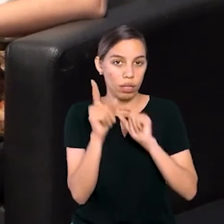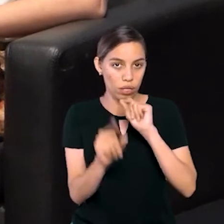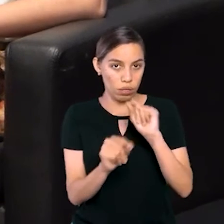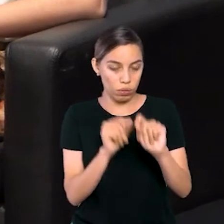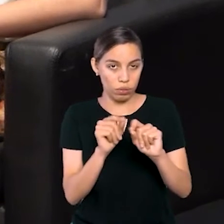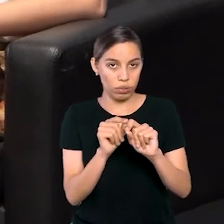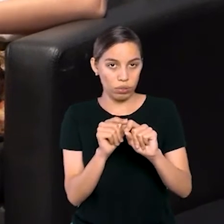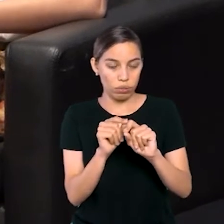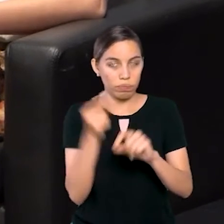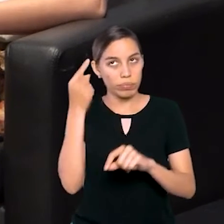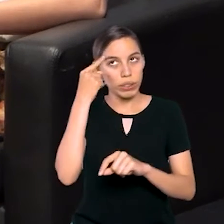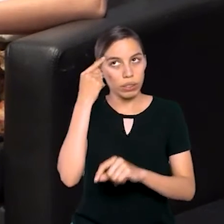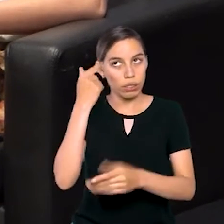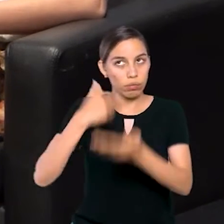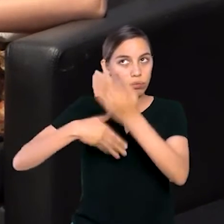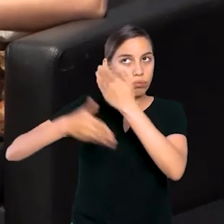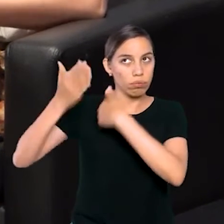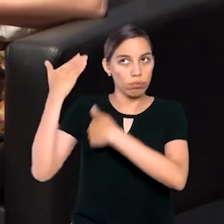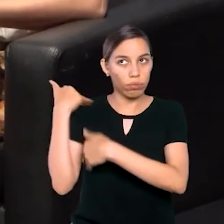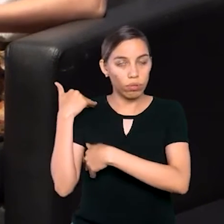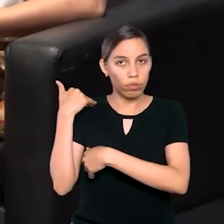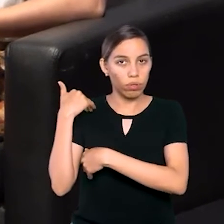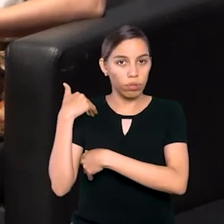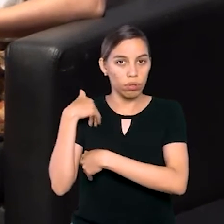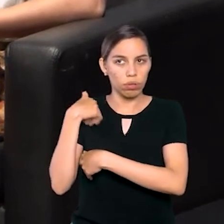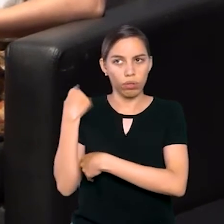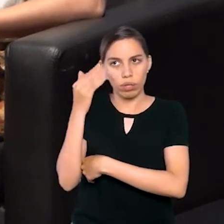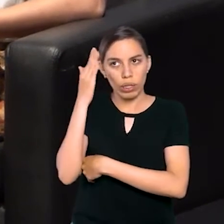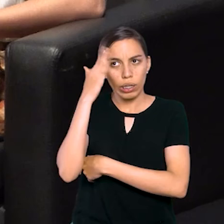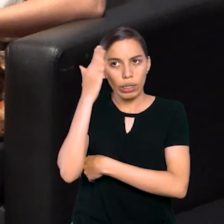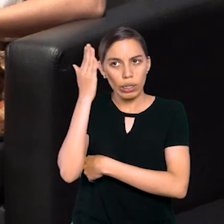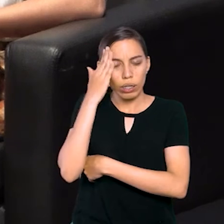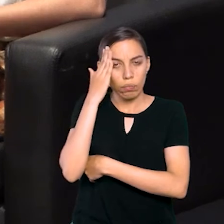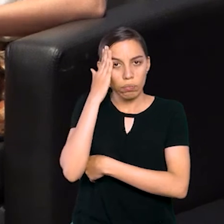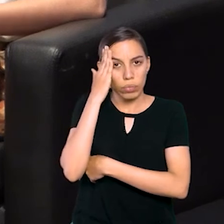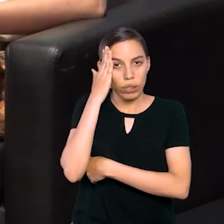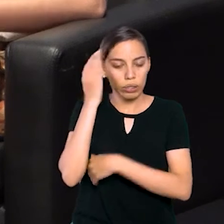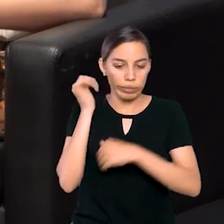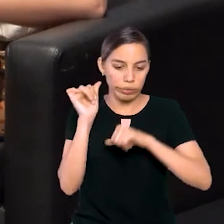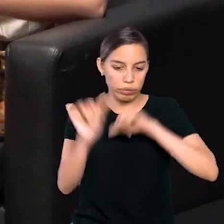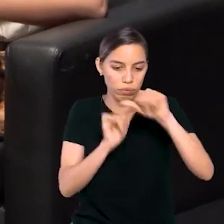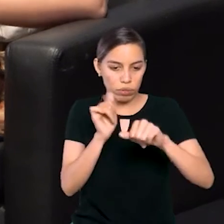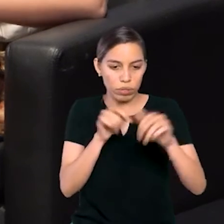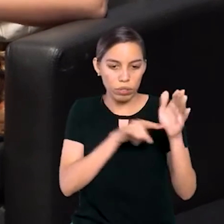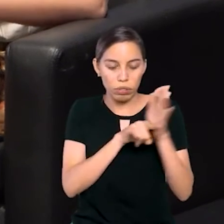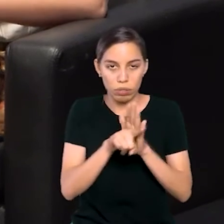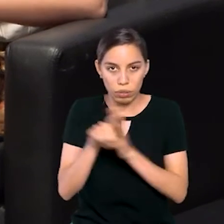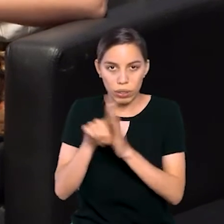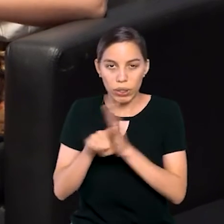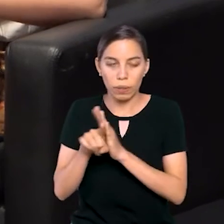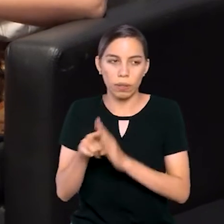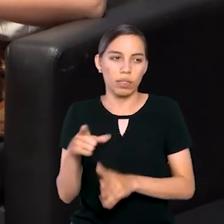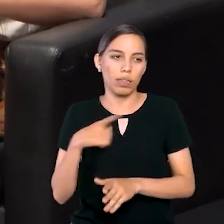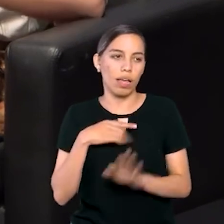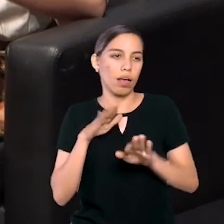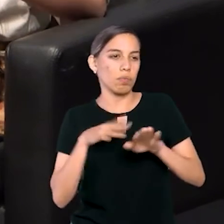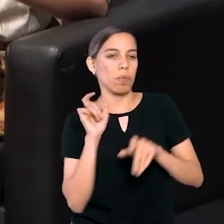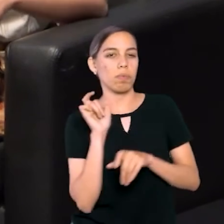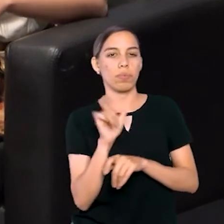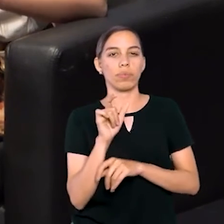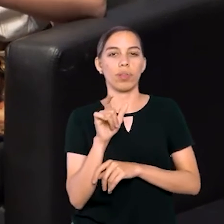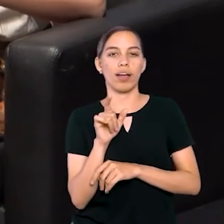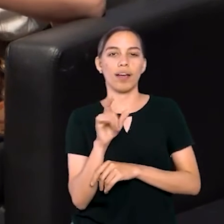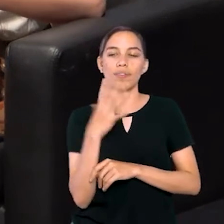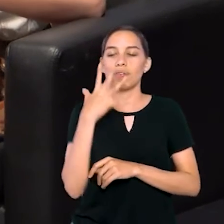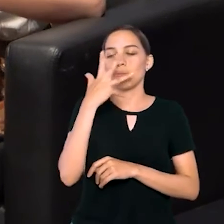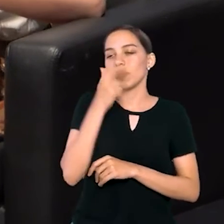que, historicamente, nossos saberes viram objeto de pesquisa. E aí até tem umas palavras bonitinhas, que é o colaborador